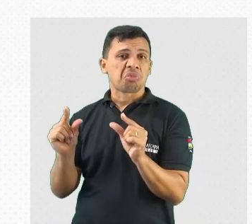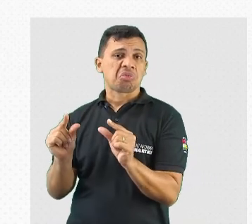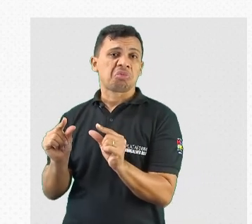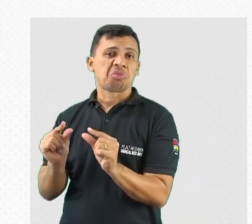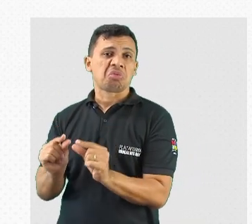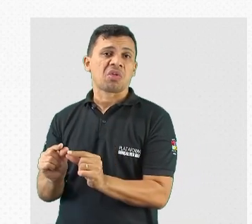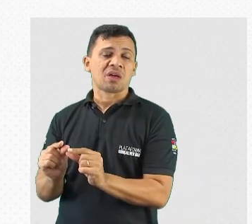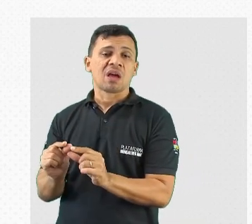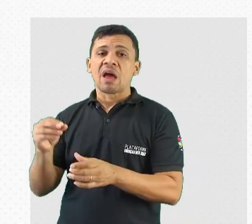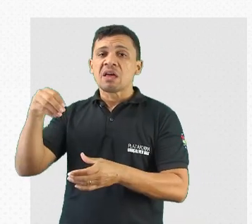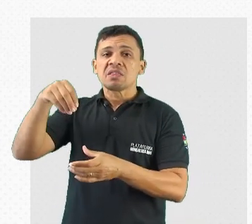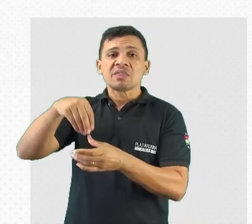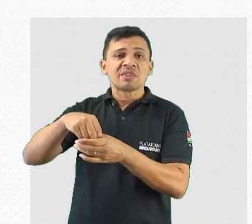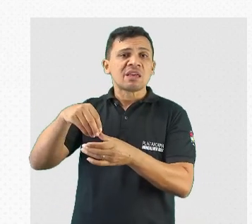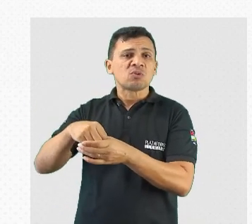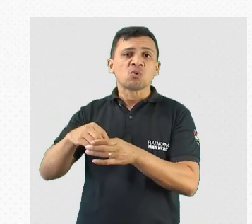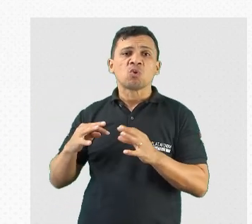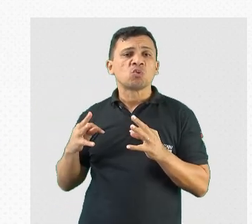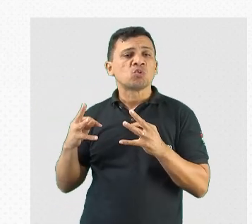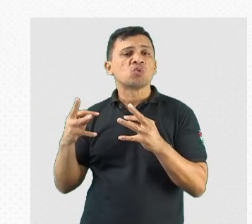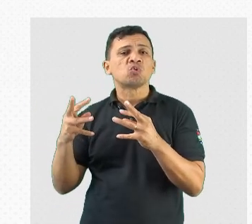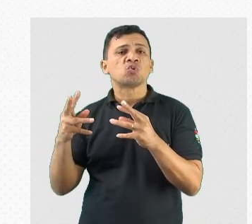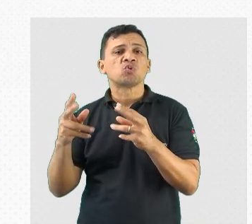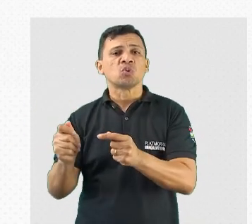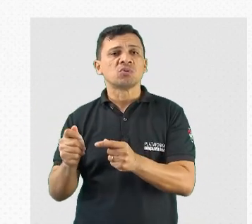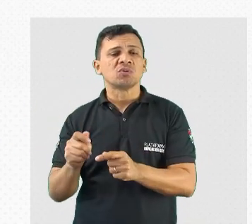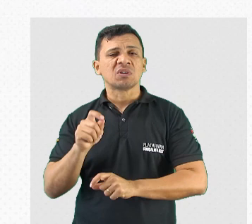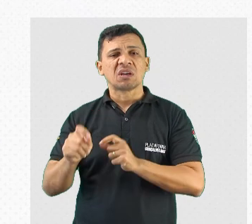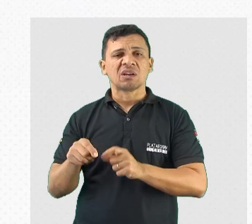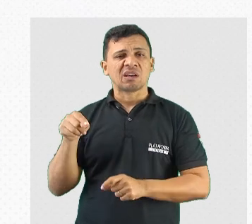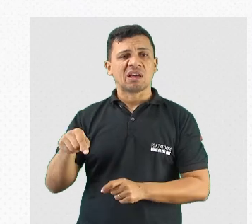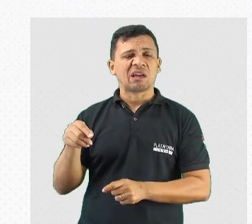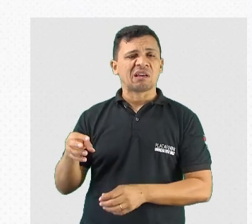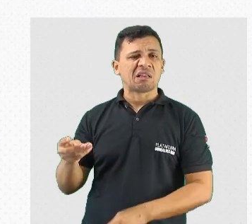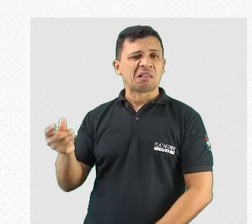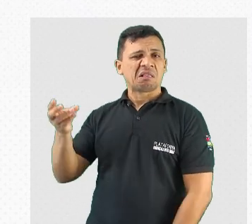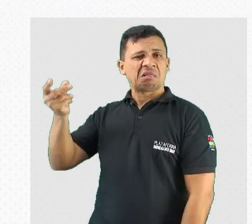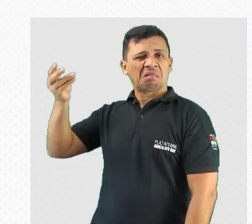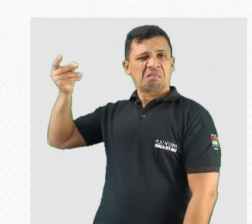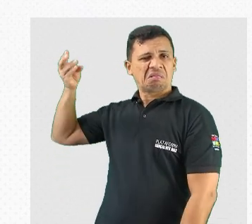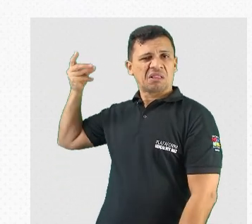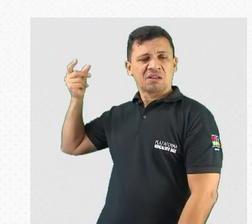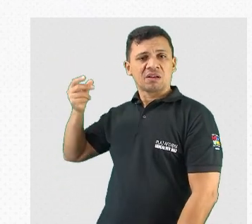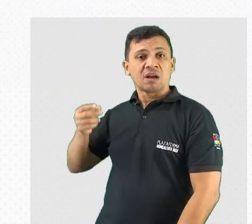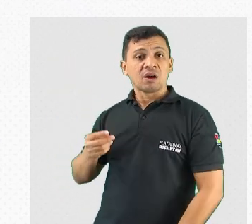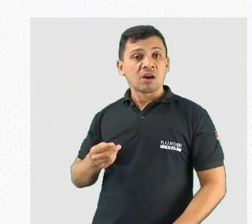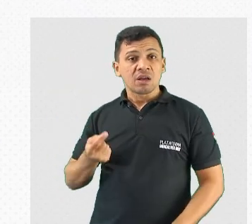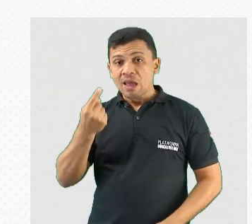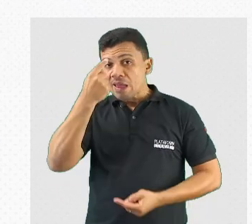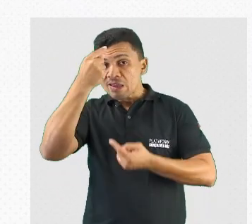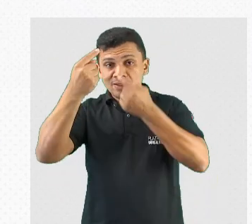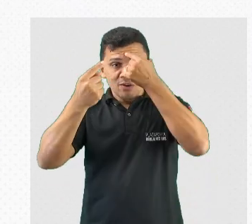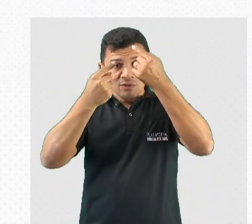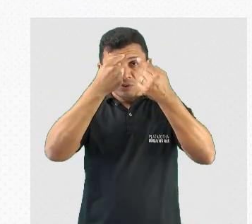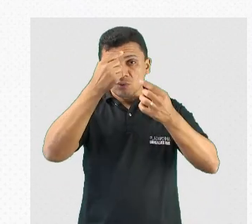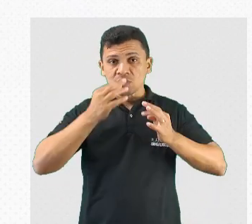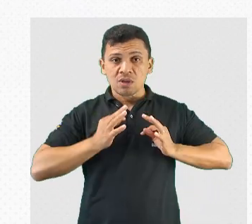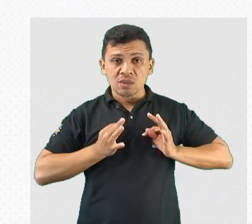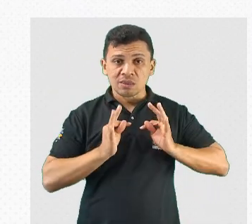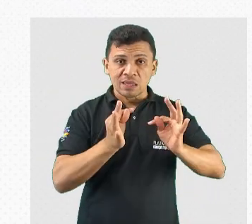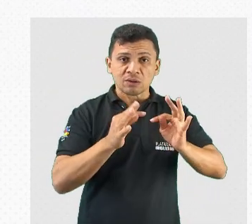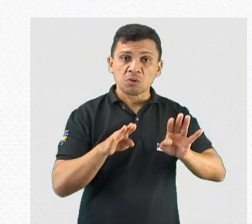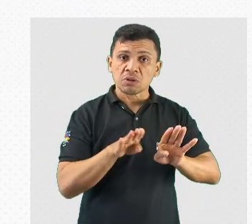dentro de uma caixinha como se fosse um processo pré-histórico, quando a quantidade de inovações tecnológicas e de características